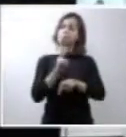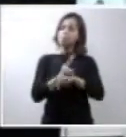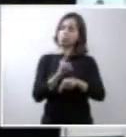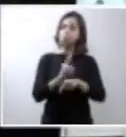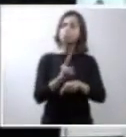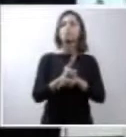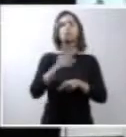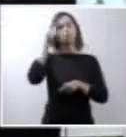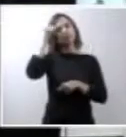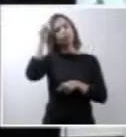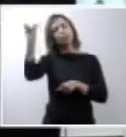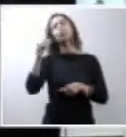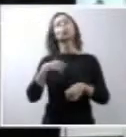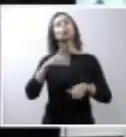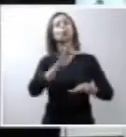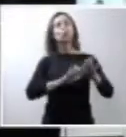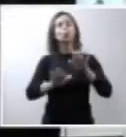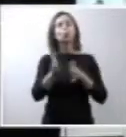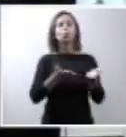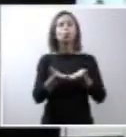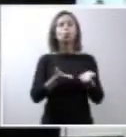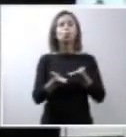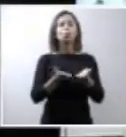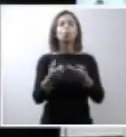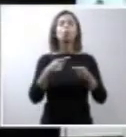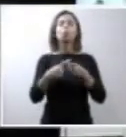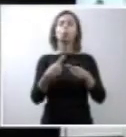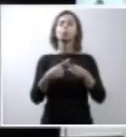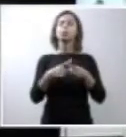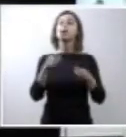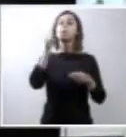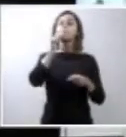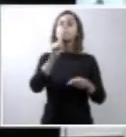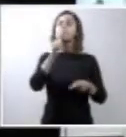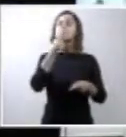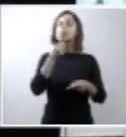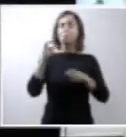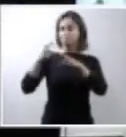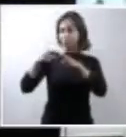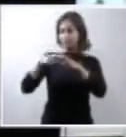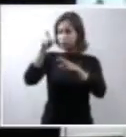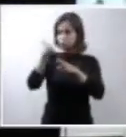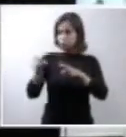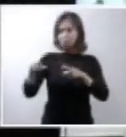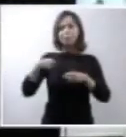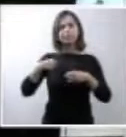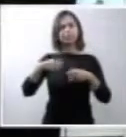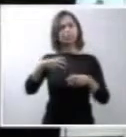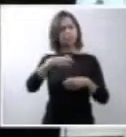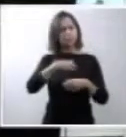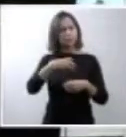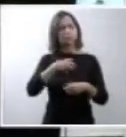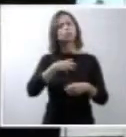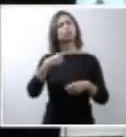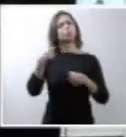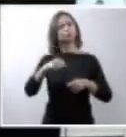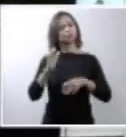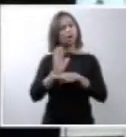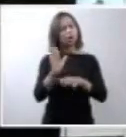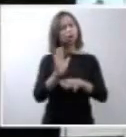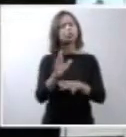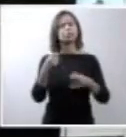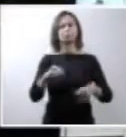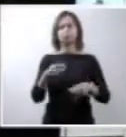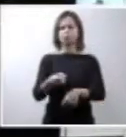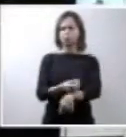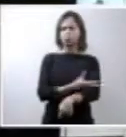e outras características da humanização da medicina e desta pretensa humanização do Sistema Único de